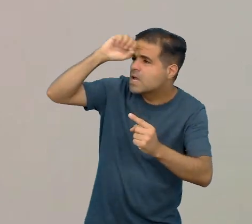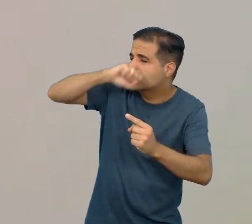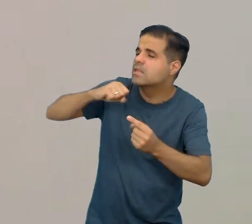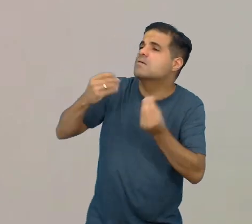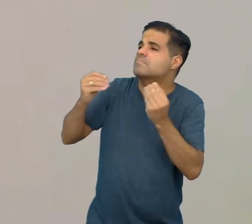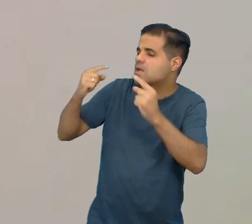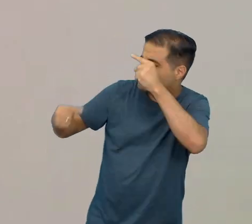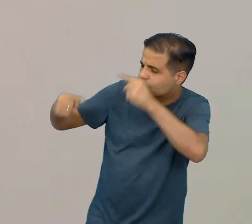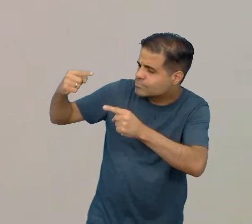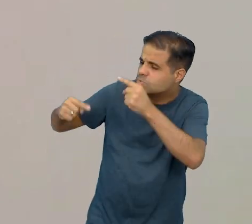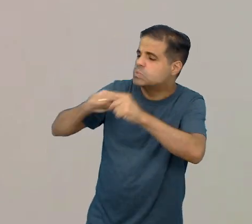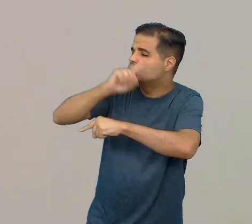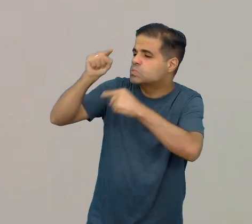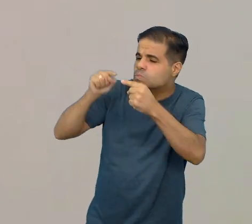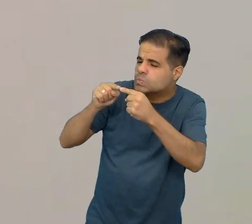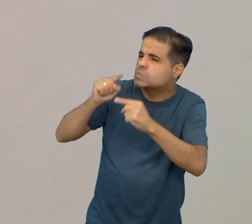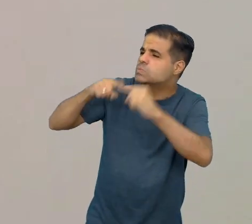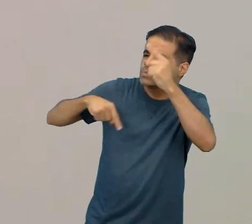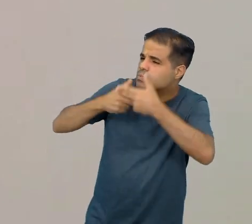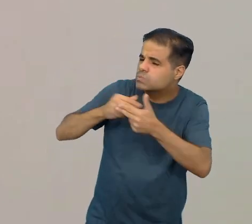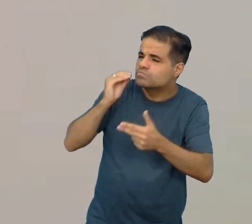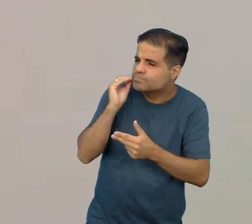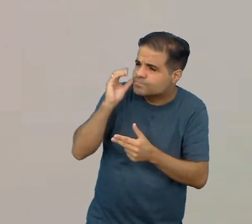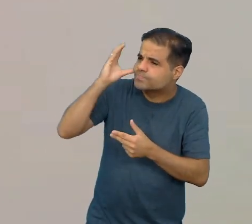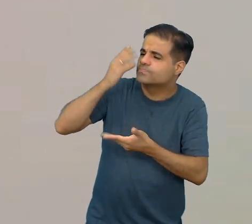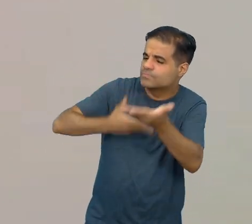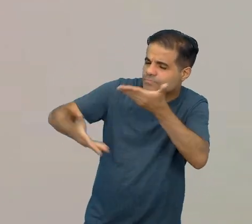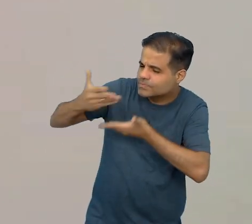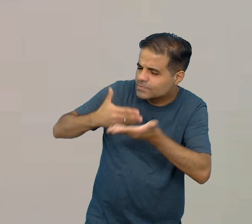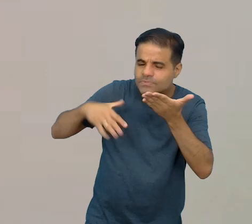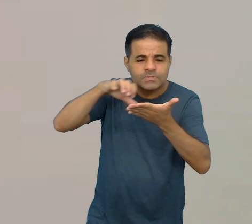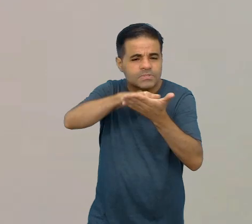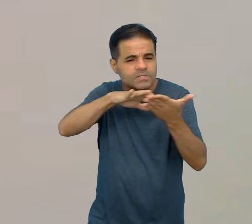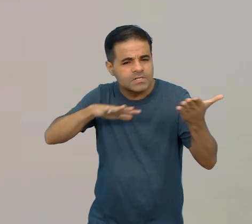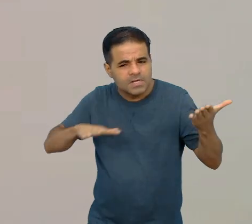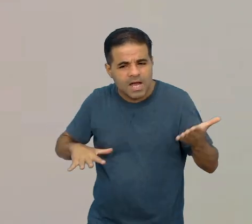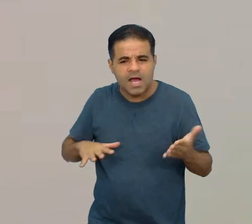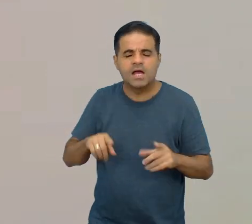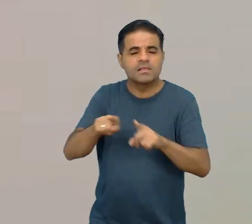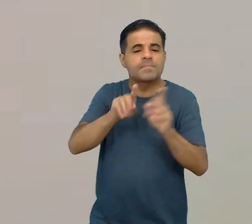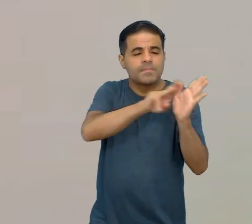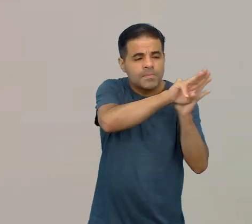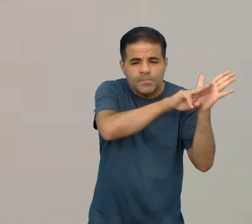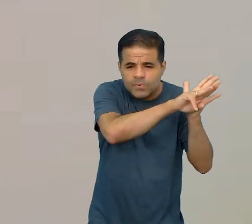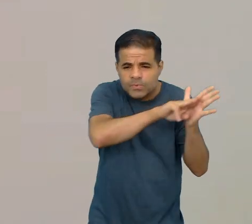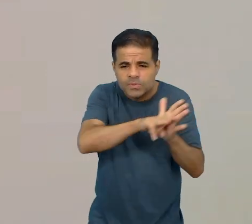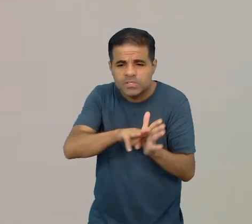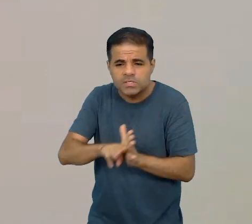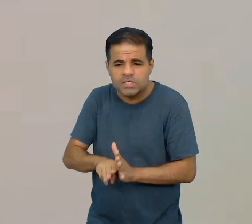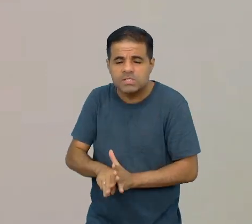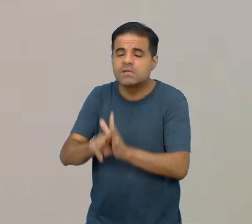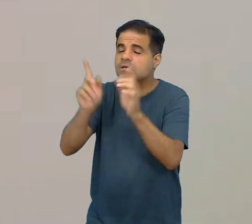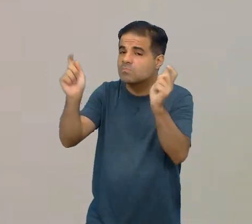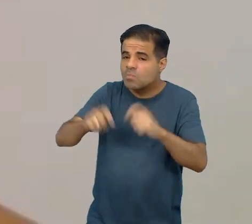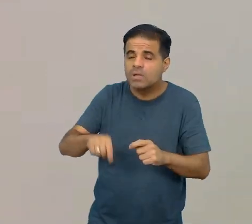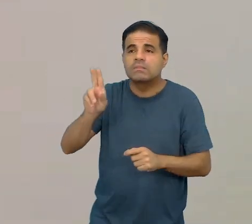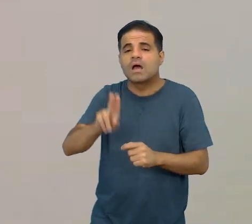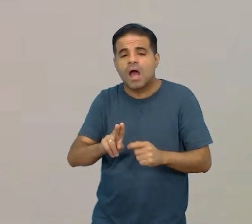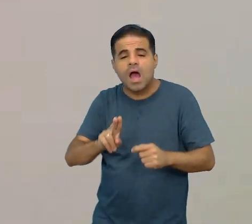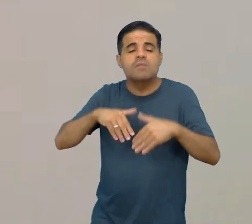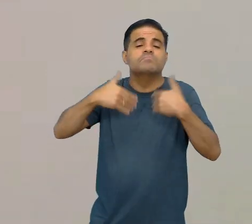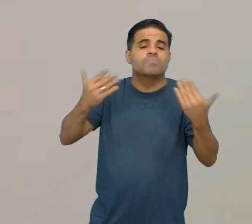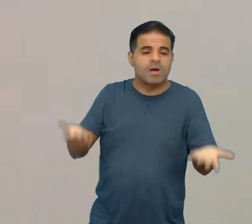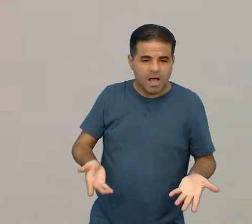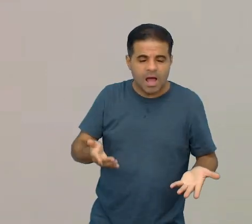para discutir, né, o objeto de conhecimento, para discutir as atividades, as metodologias que podem ser usadas, né,